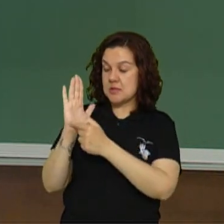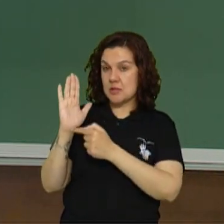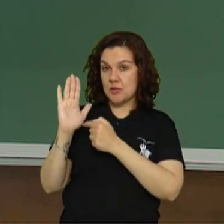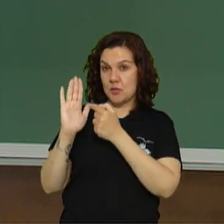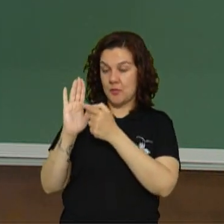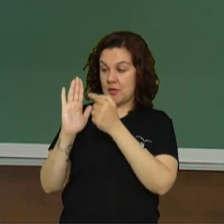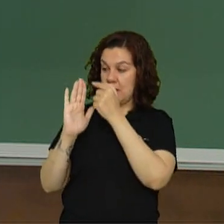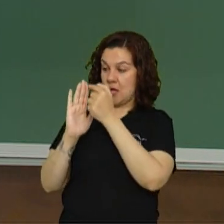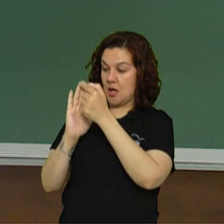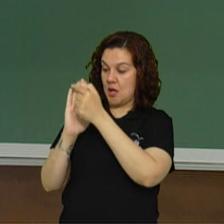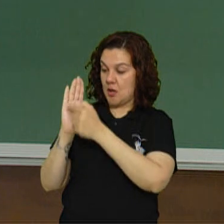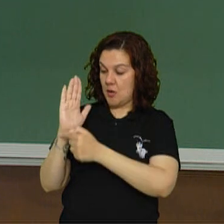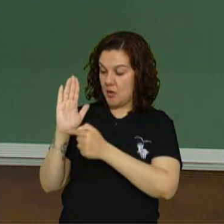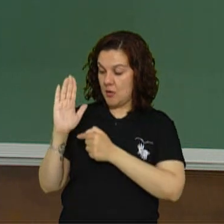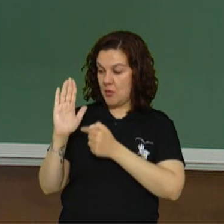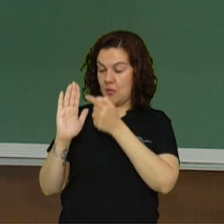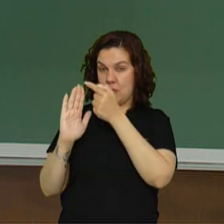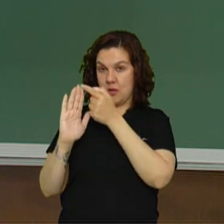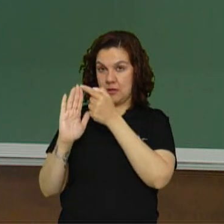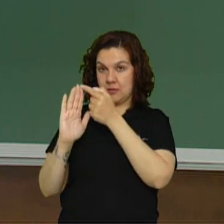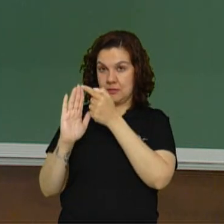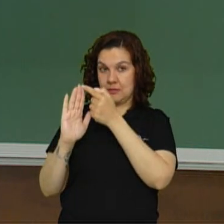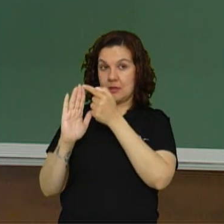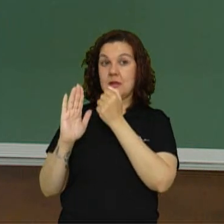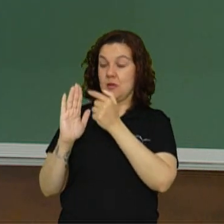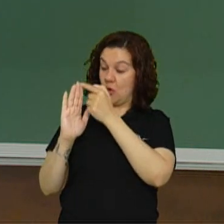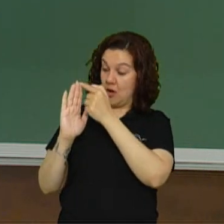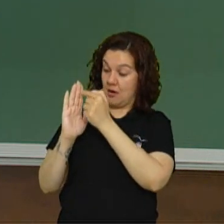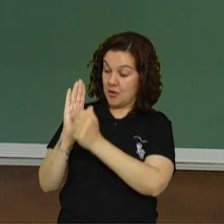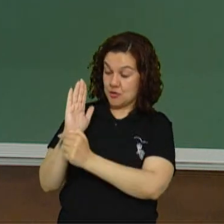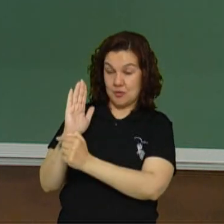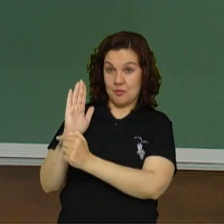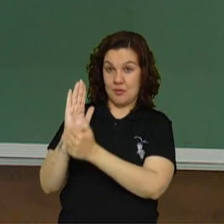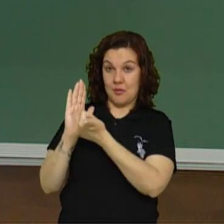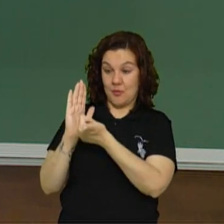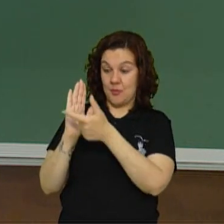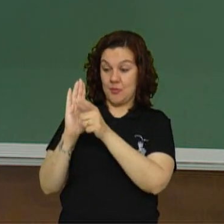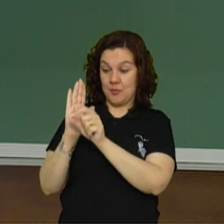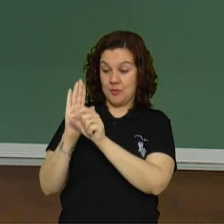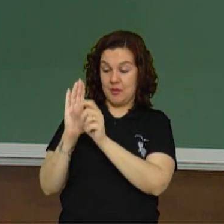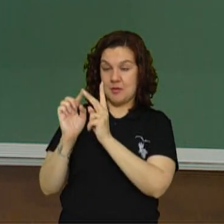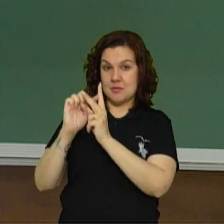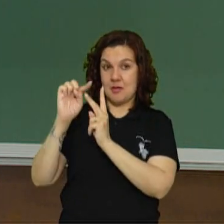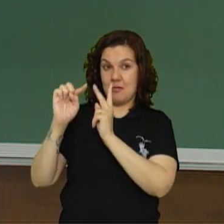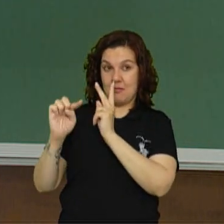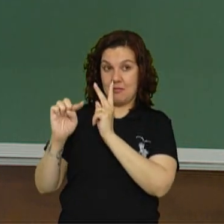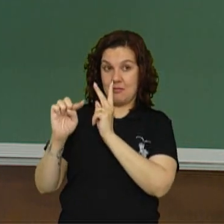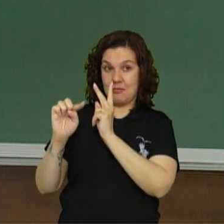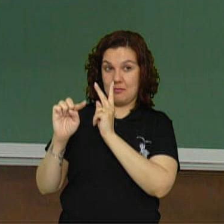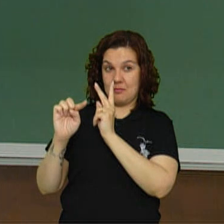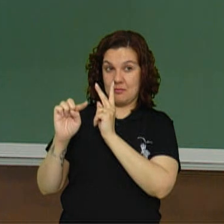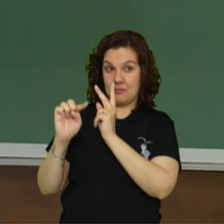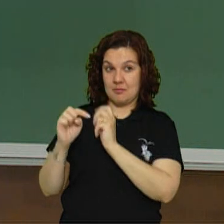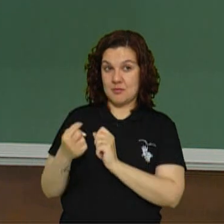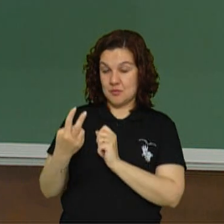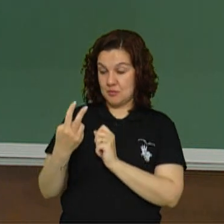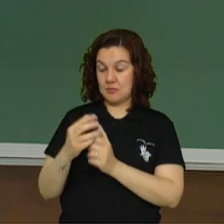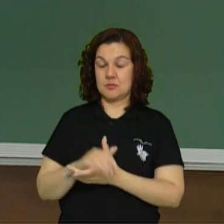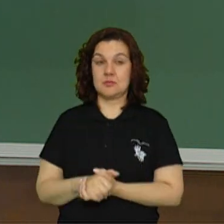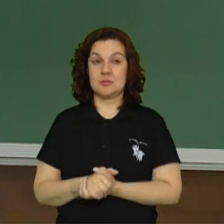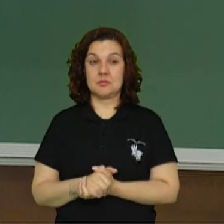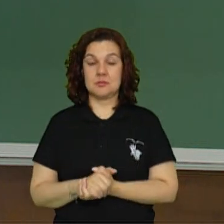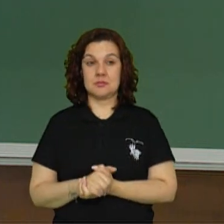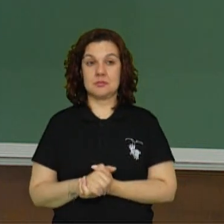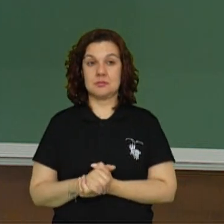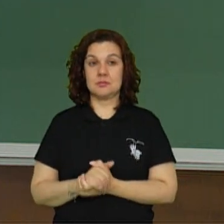quadrado cuja diagonal mede 10 raiz de 2 centímetros. Tá? Lembra o que é a diagonal. O comprimento dessa